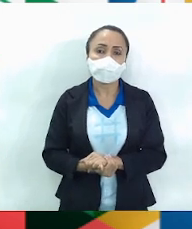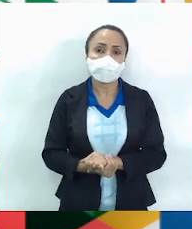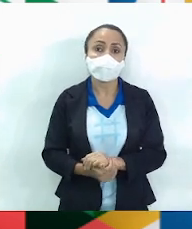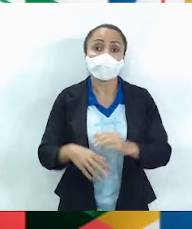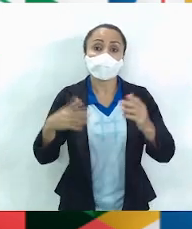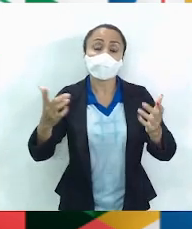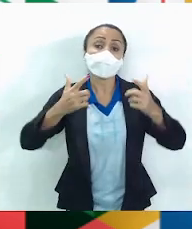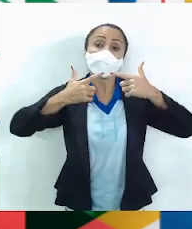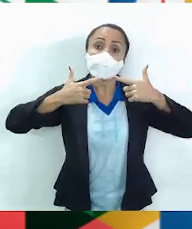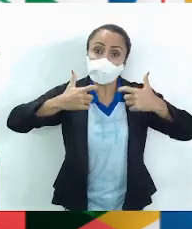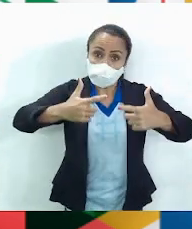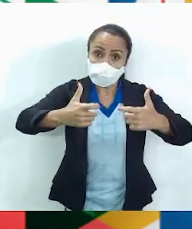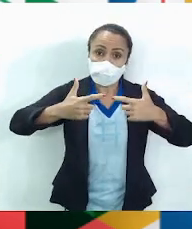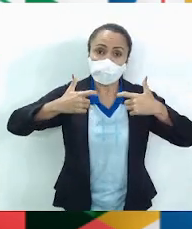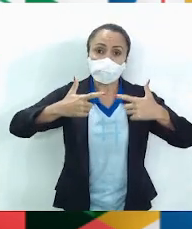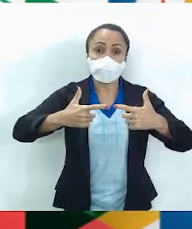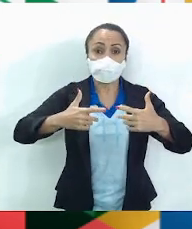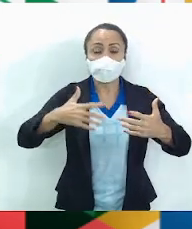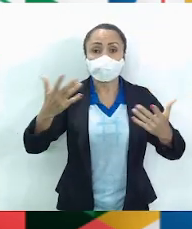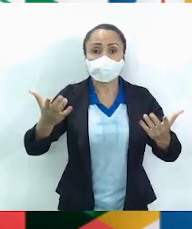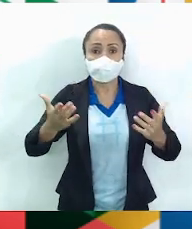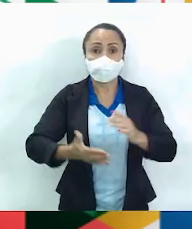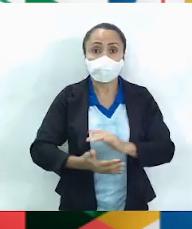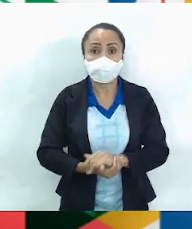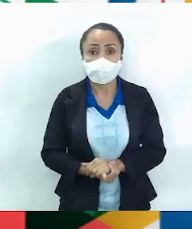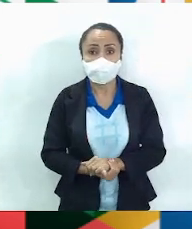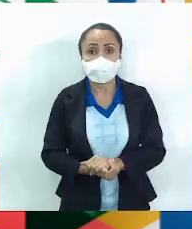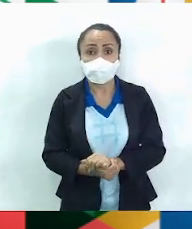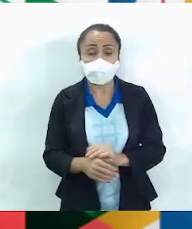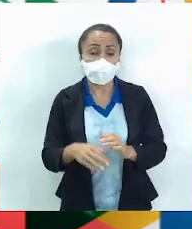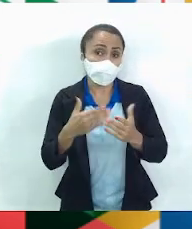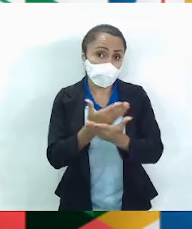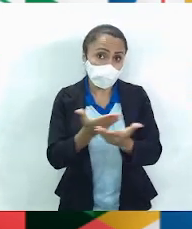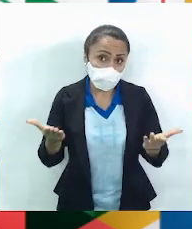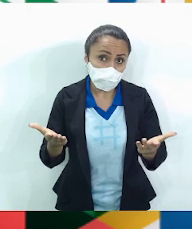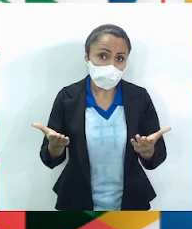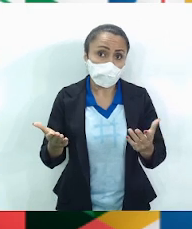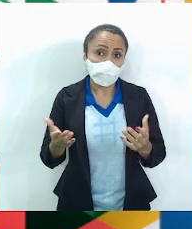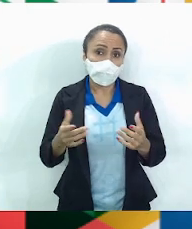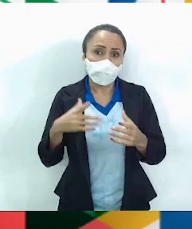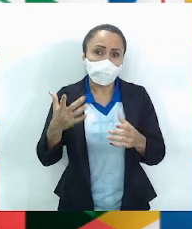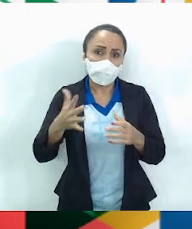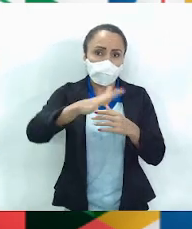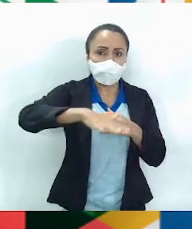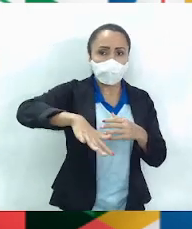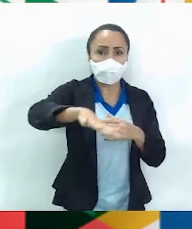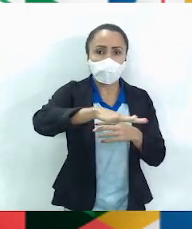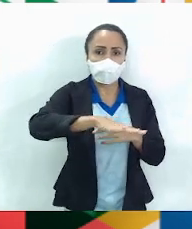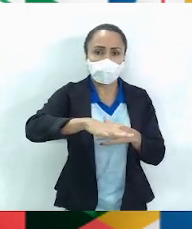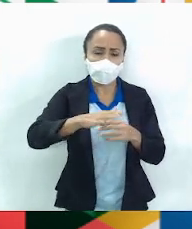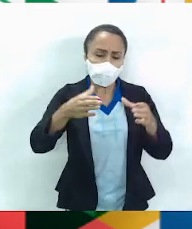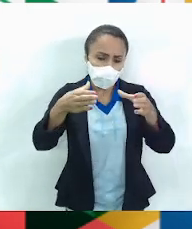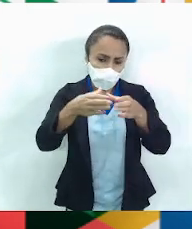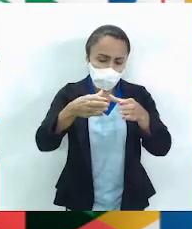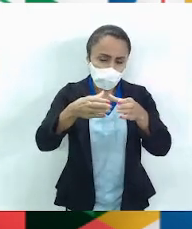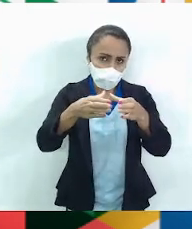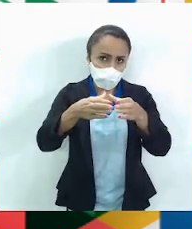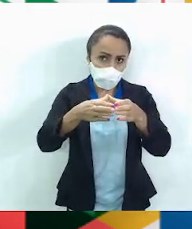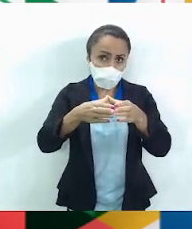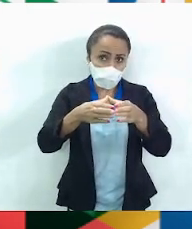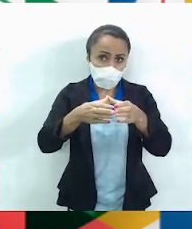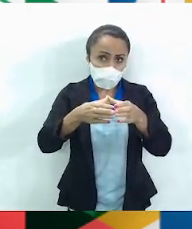os guerreiros, os Mujahideens, eles foram uma milícia criada pelos Estados